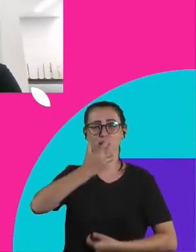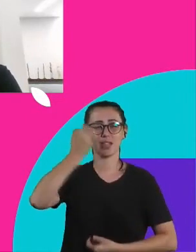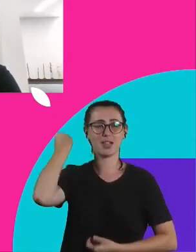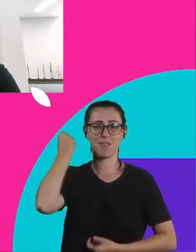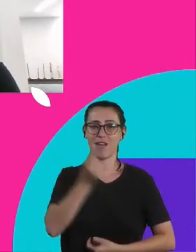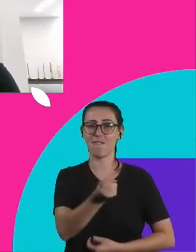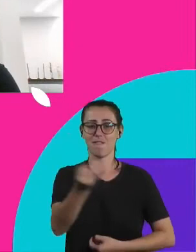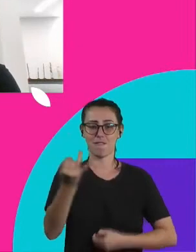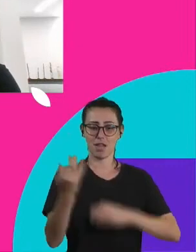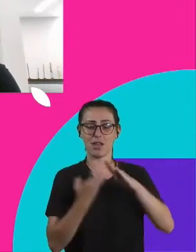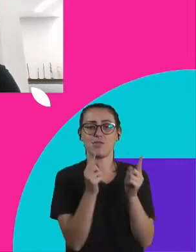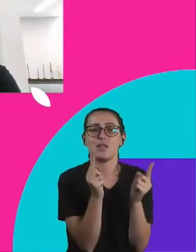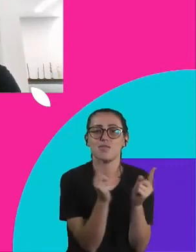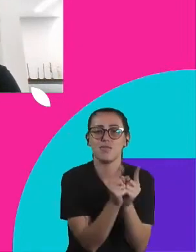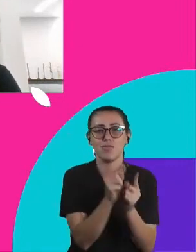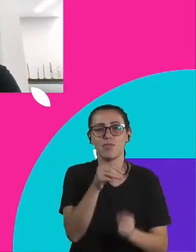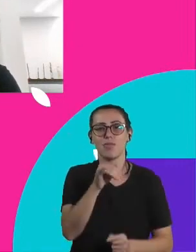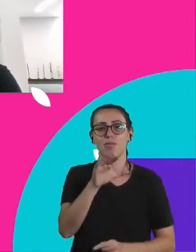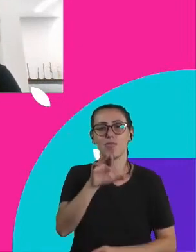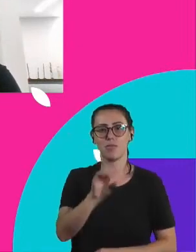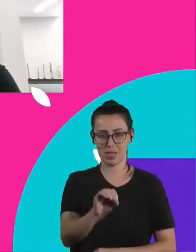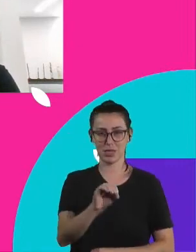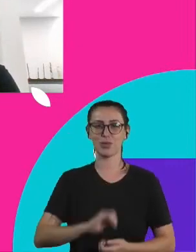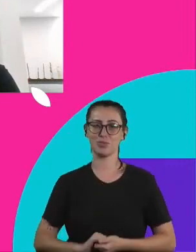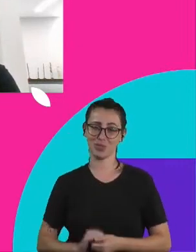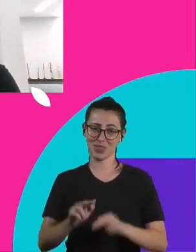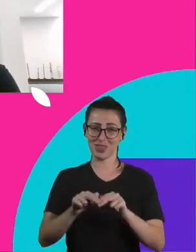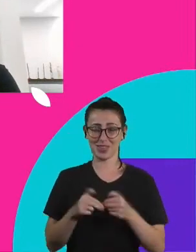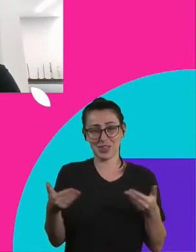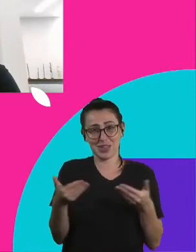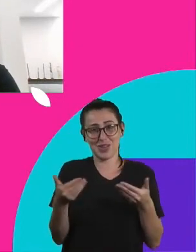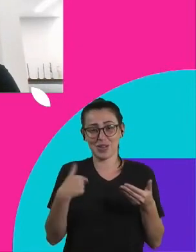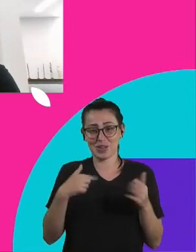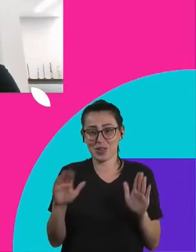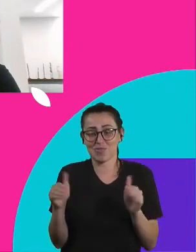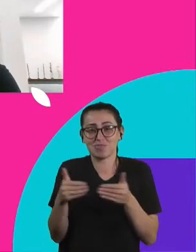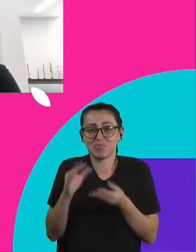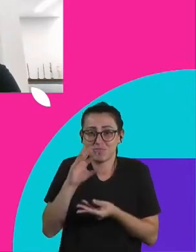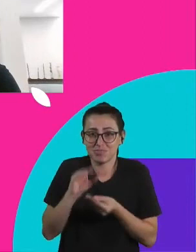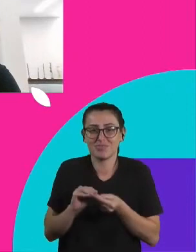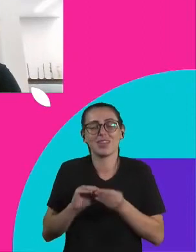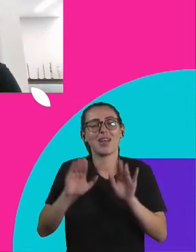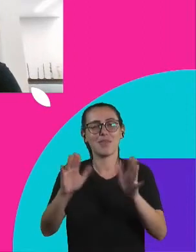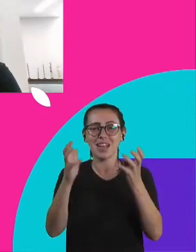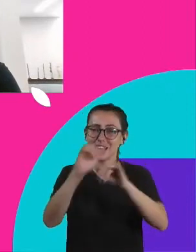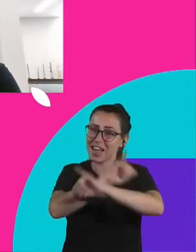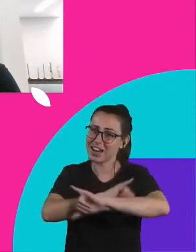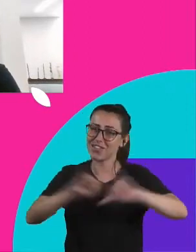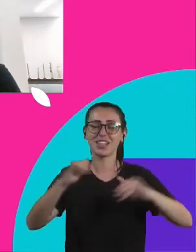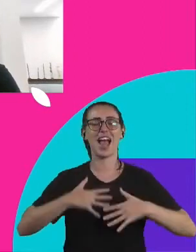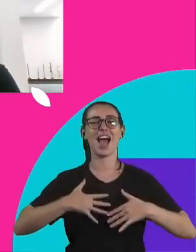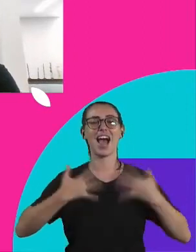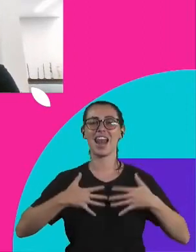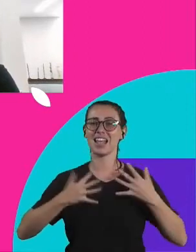da falência. Eu vou ficar por aqui para atender aí ao chamado de ser curto, mas dizer da minha alegria de ver que todo mundo que está aqui nessa mesa